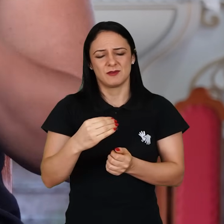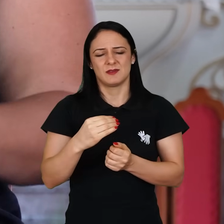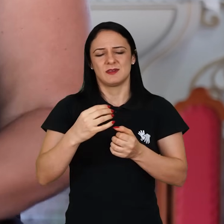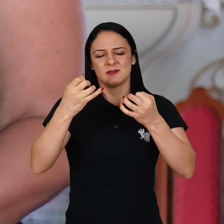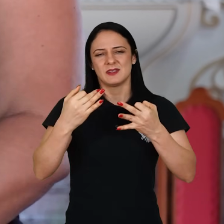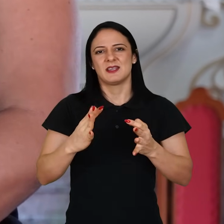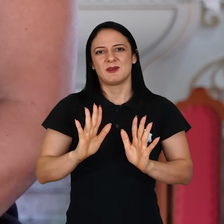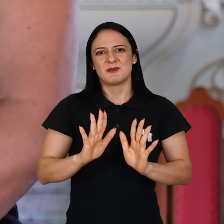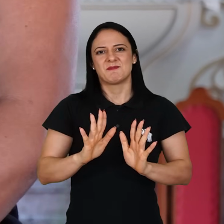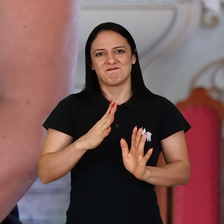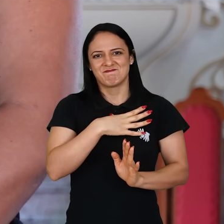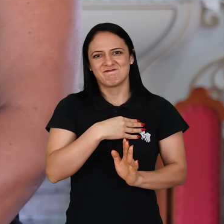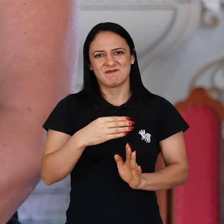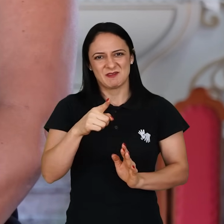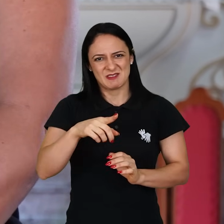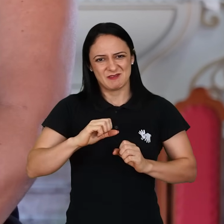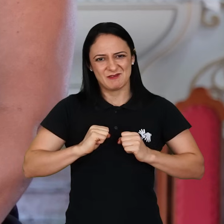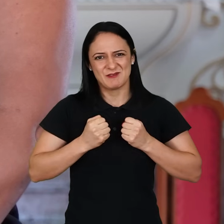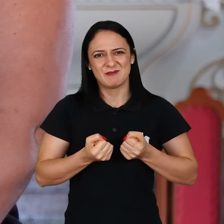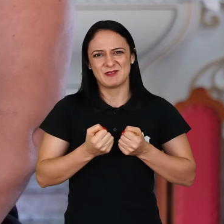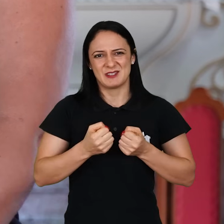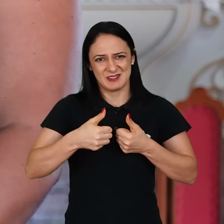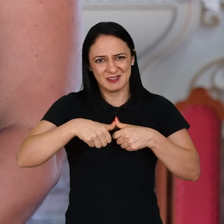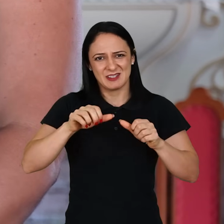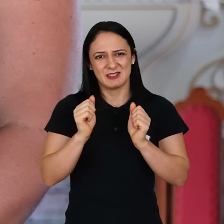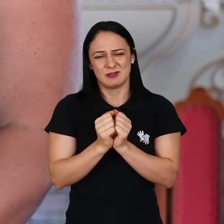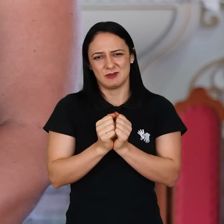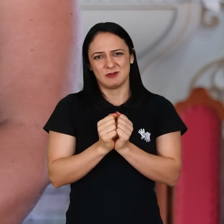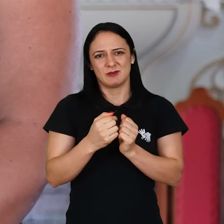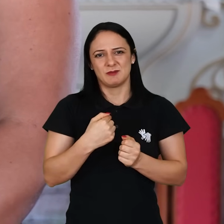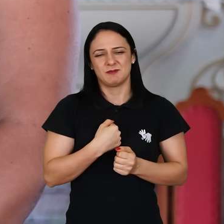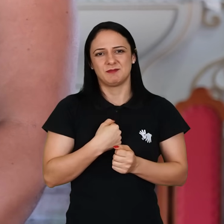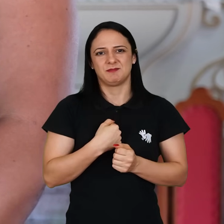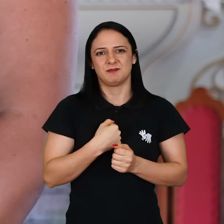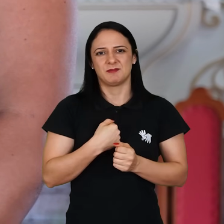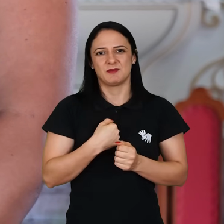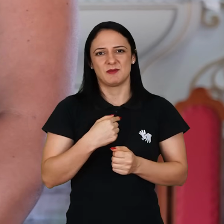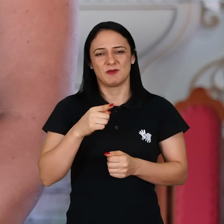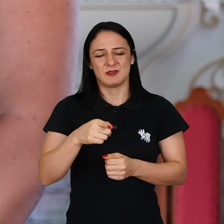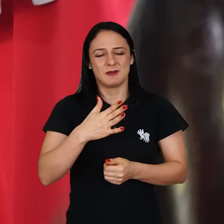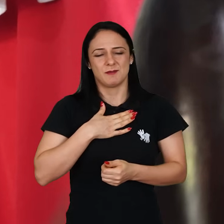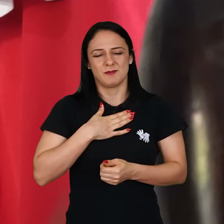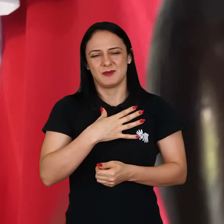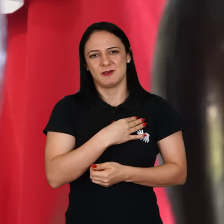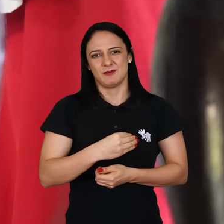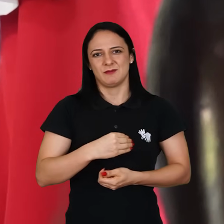assim, filho, você aguenta, você é forte, você não vai a lugar nenhum, você vai ficar com a mamãe, você é